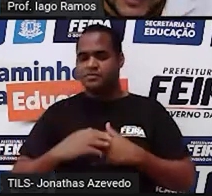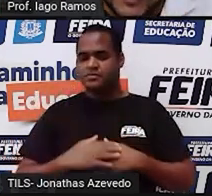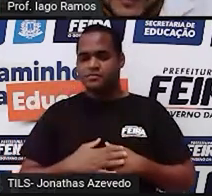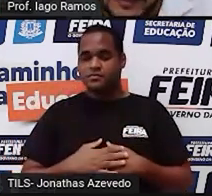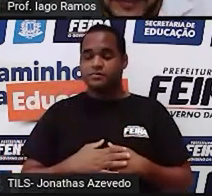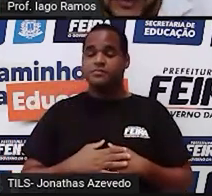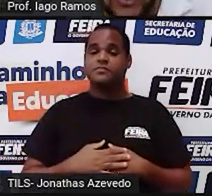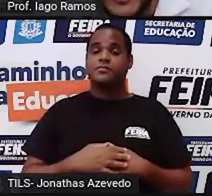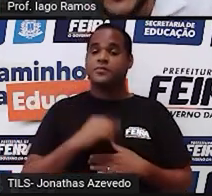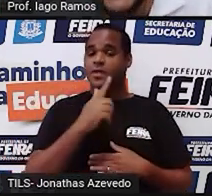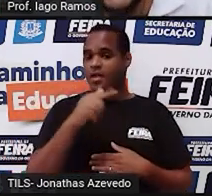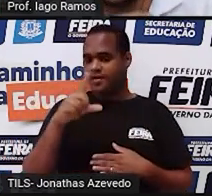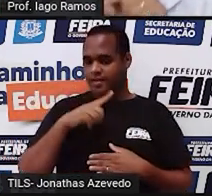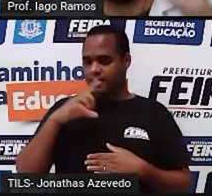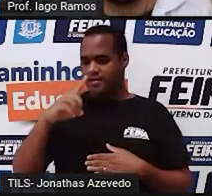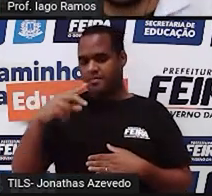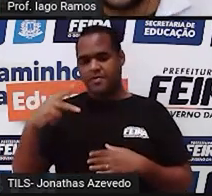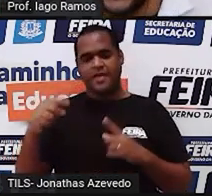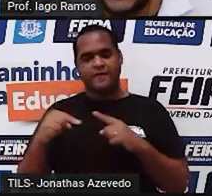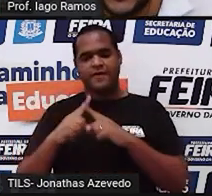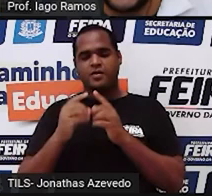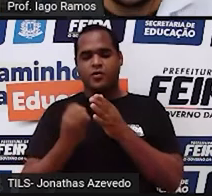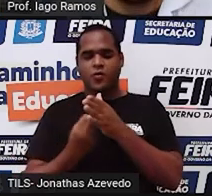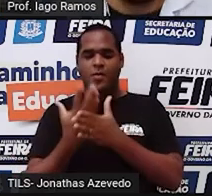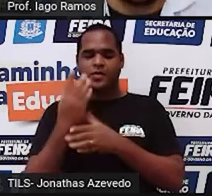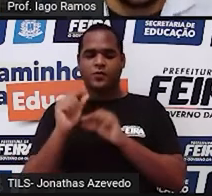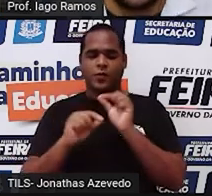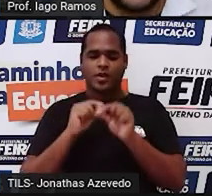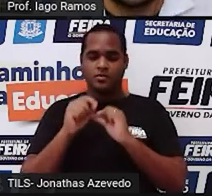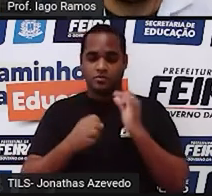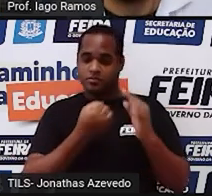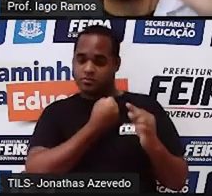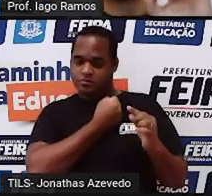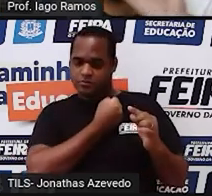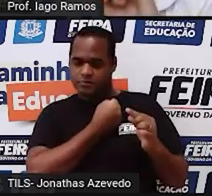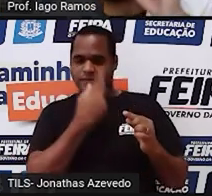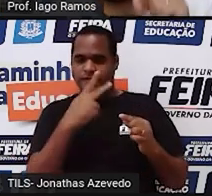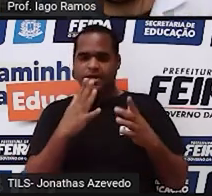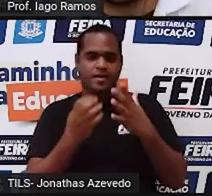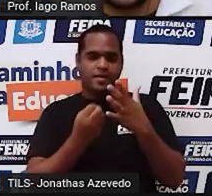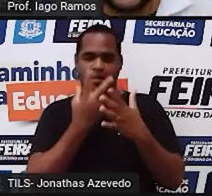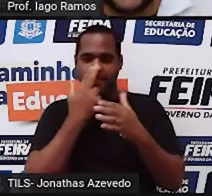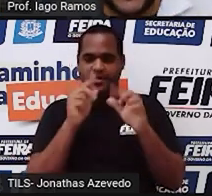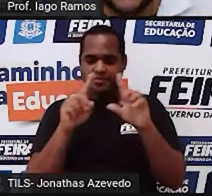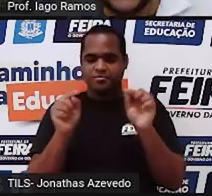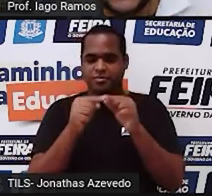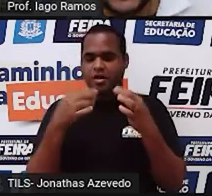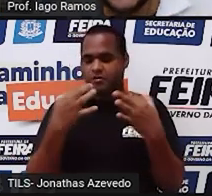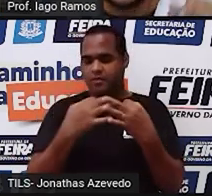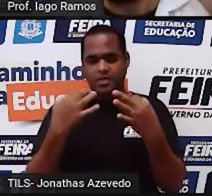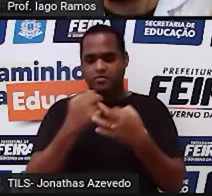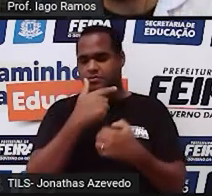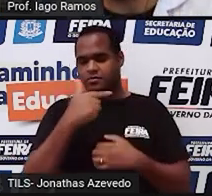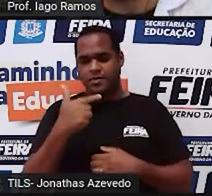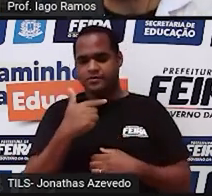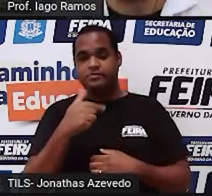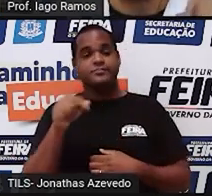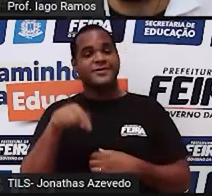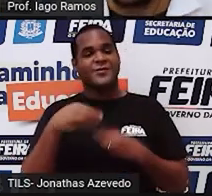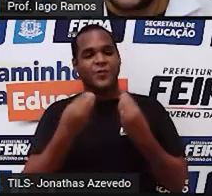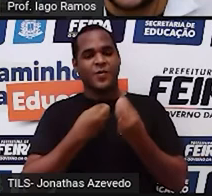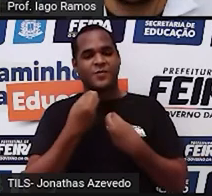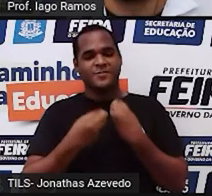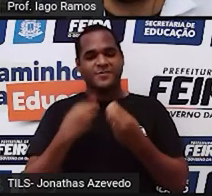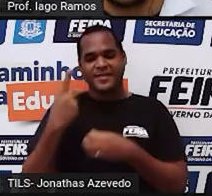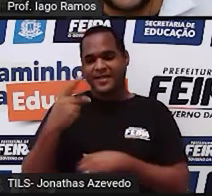essas dízimas periódicas nas em de onde dos números que não são quadrados perfeitos e quem